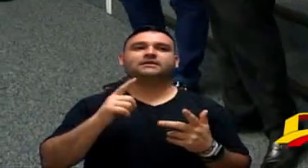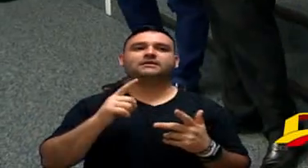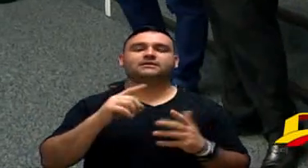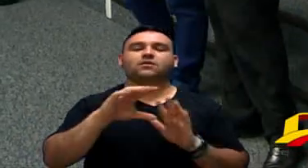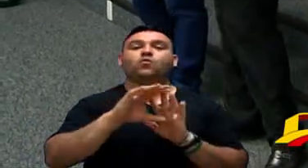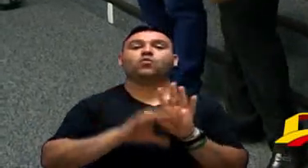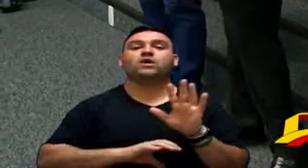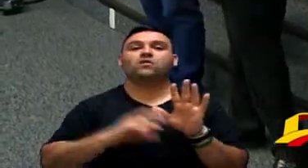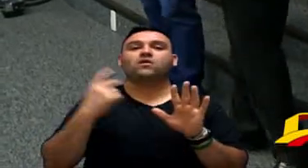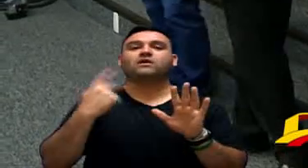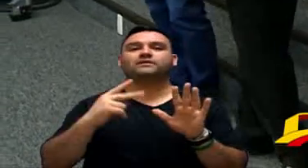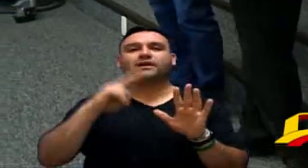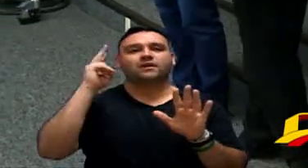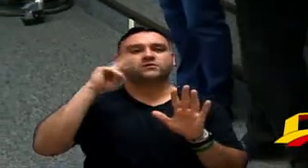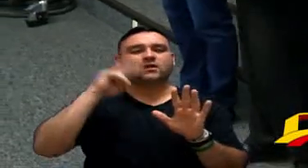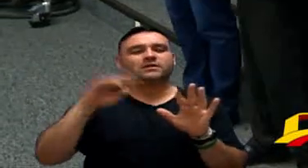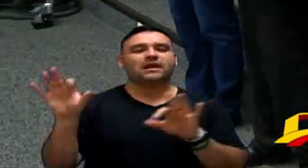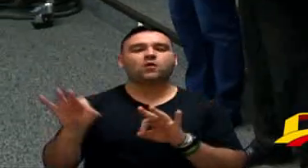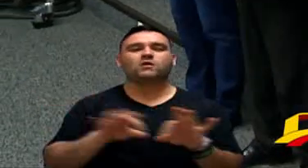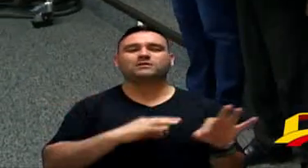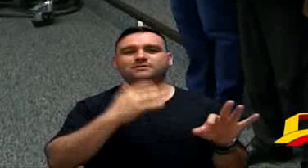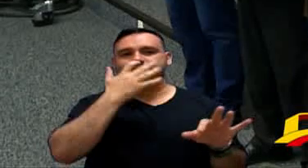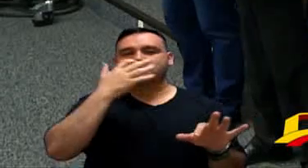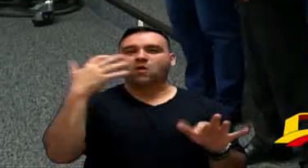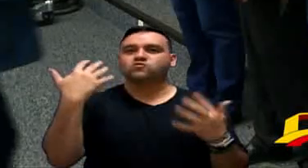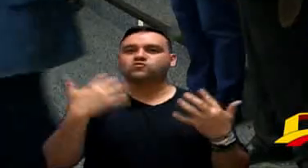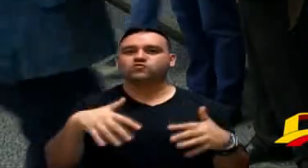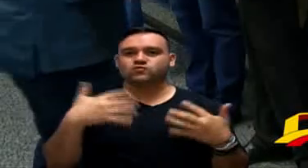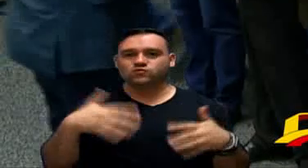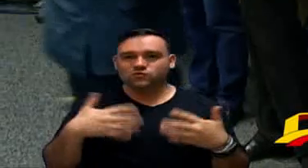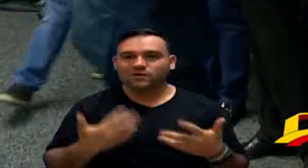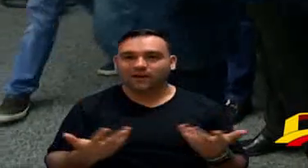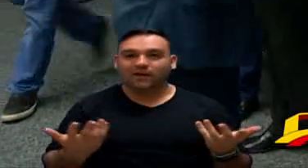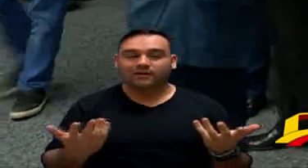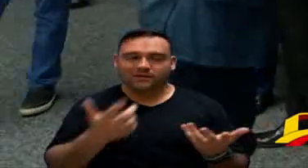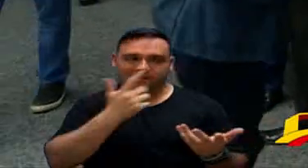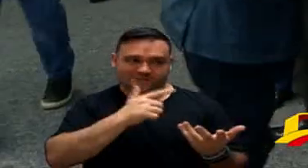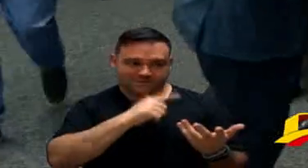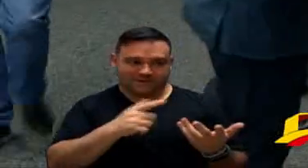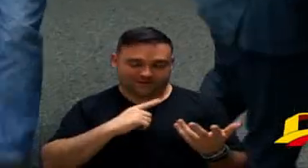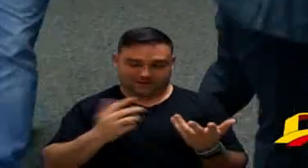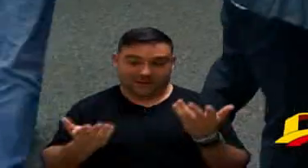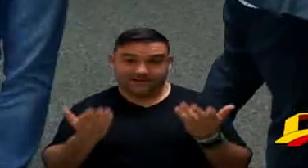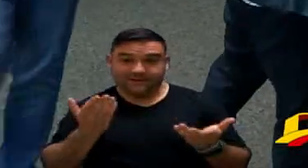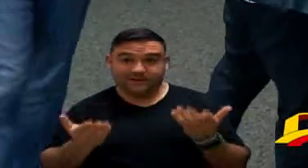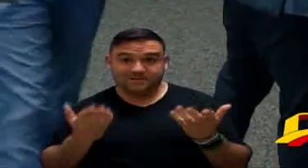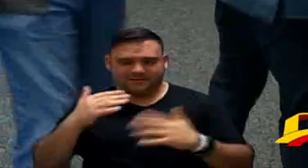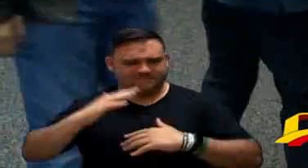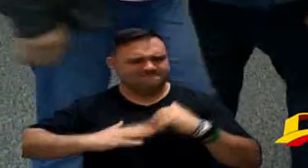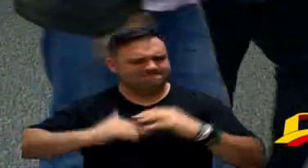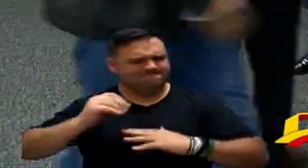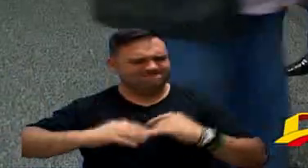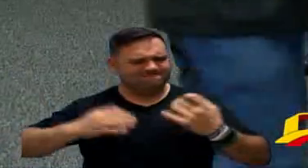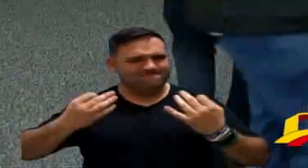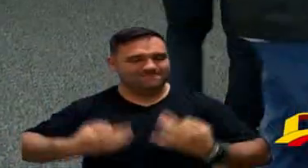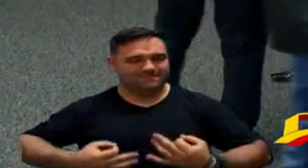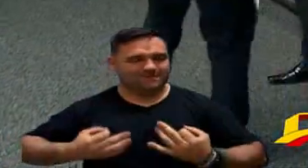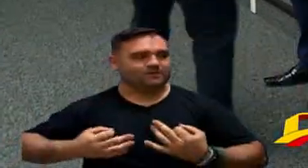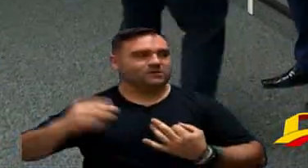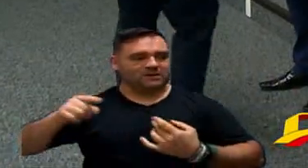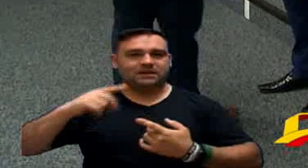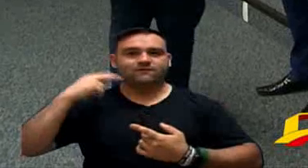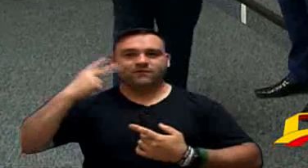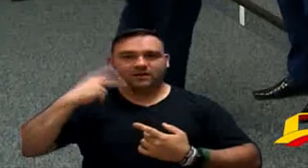um currículo e rotinas admiráveis vem conseguindo conciliar com maestria as duas